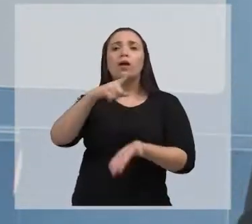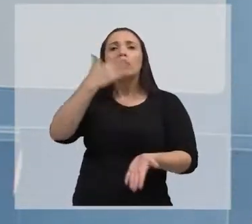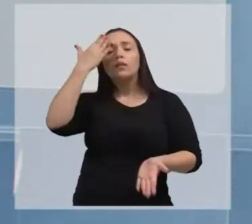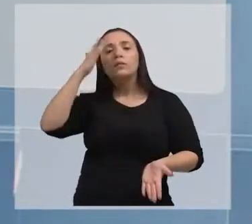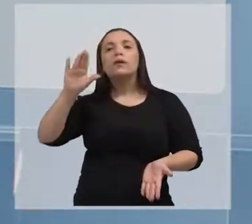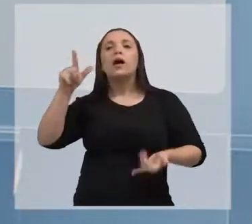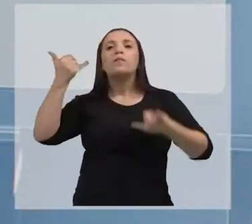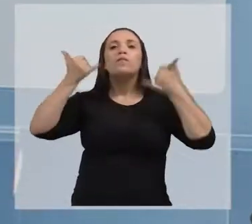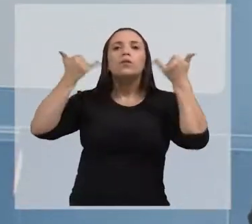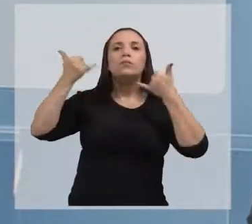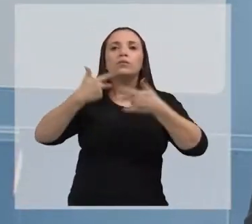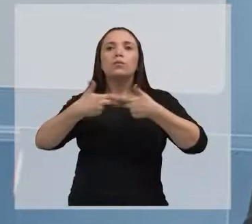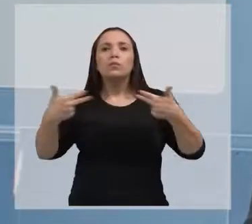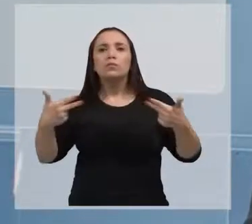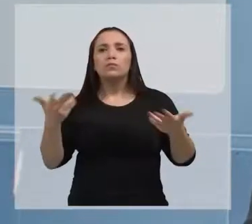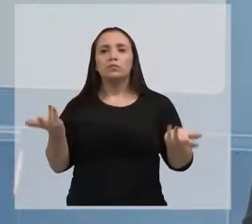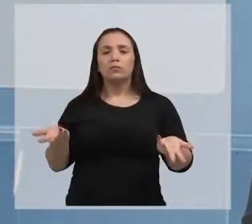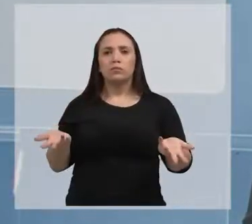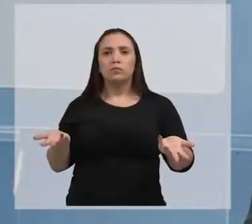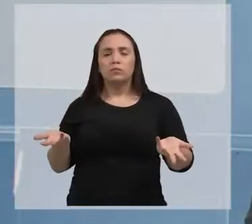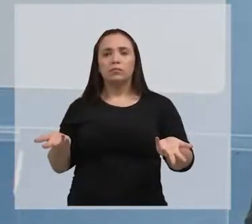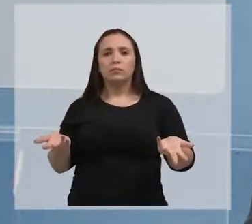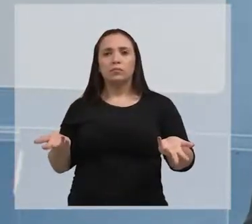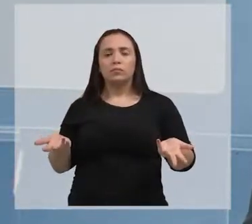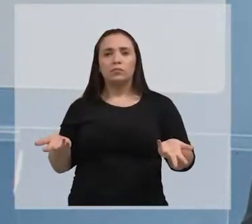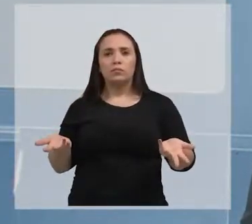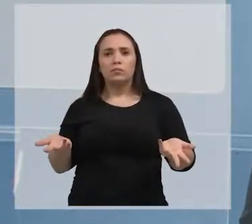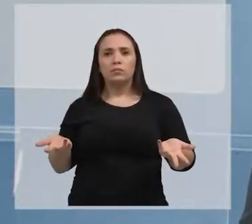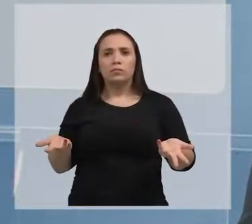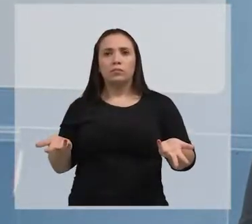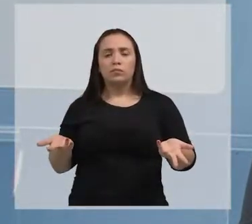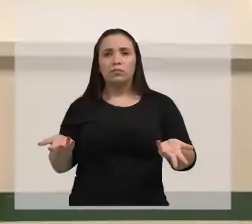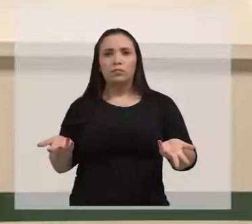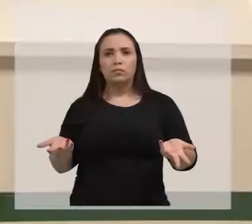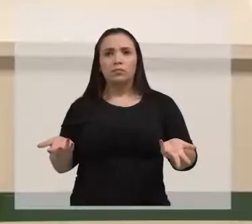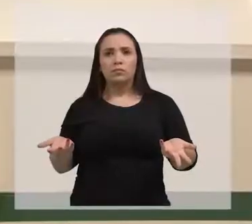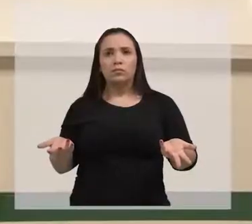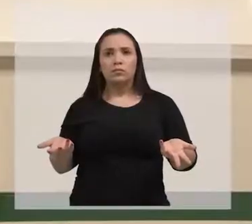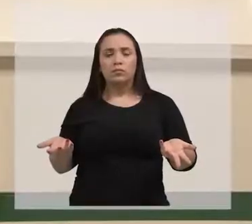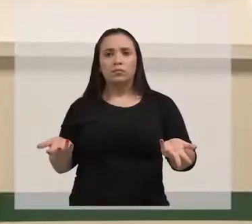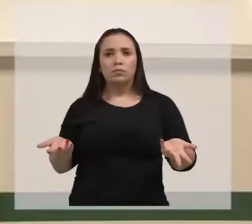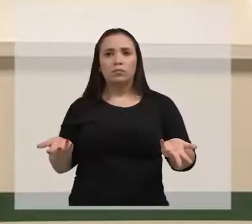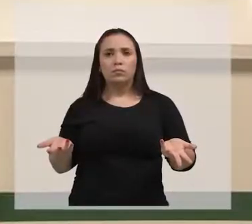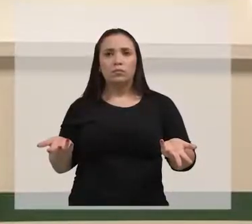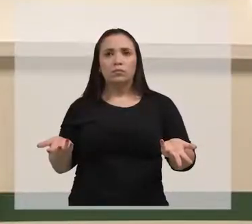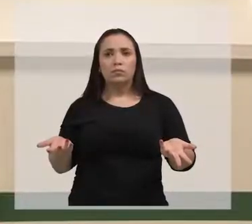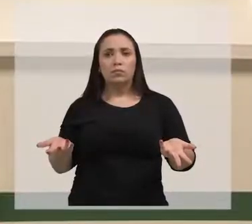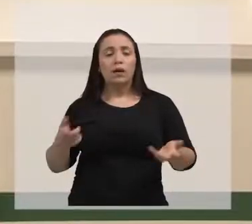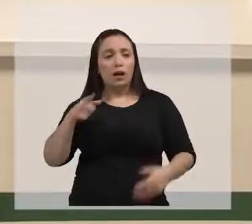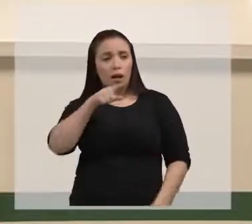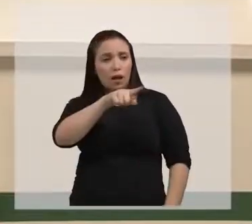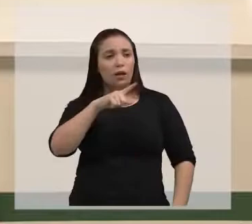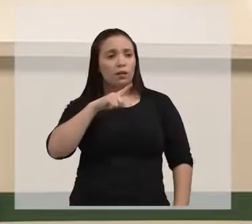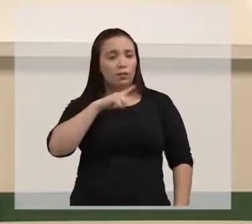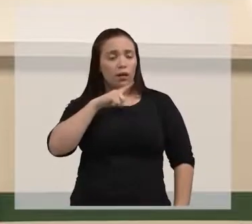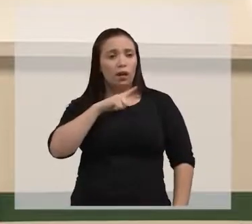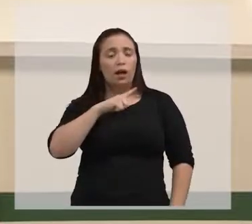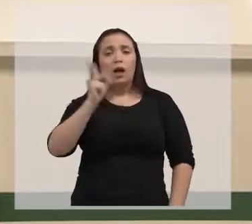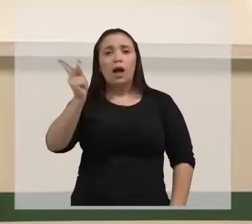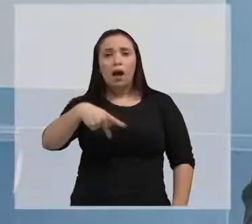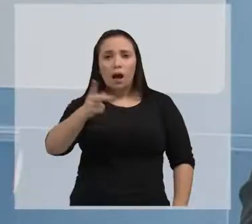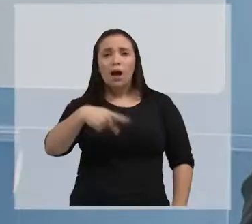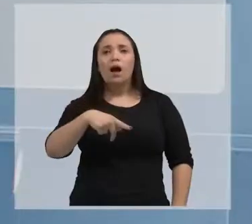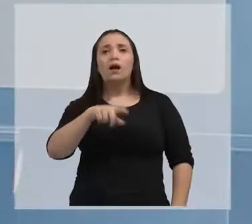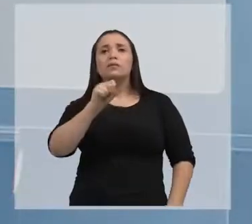totalmente desqualificada. Uma pessoa que... E muitas vezes... Moralmente não tem moral de apontar. Muitas vezes ela comete delito da hora que